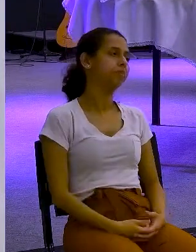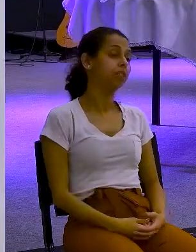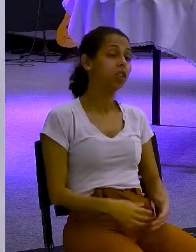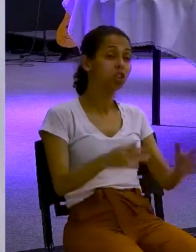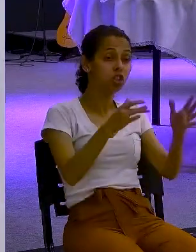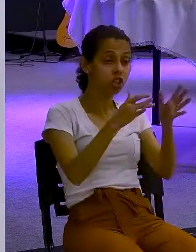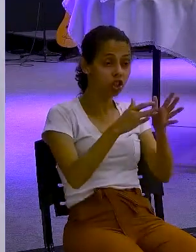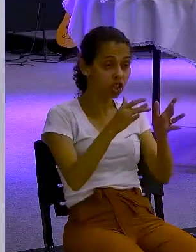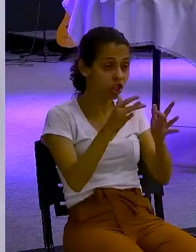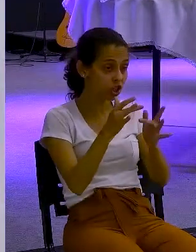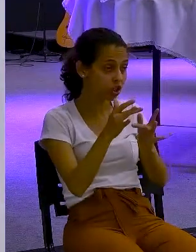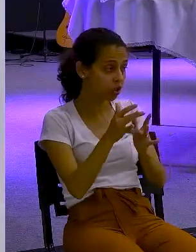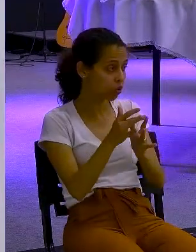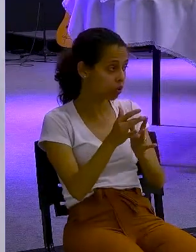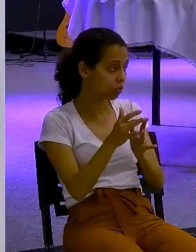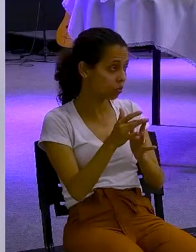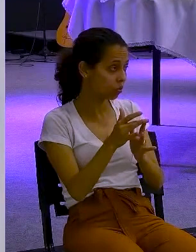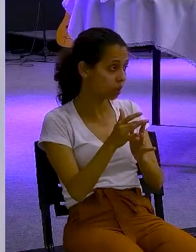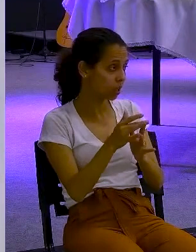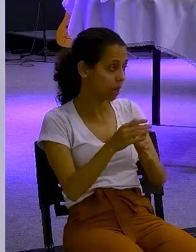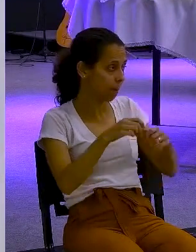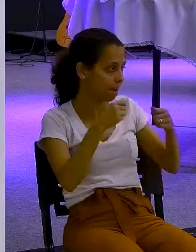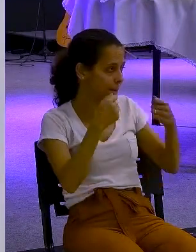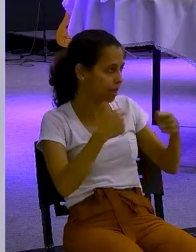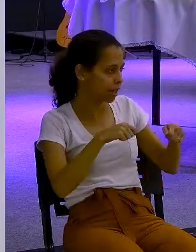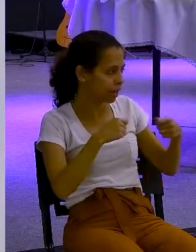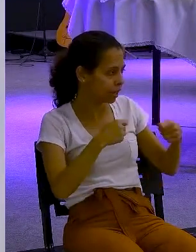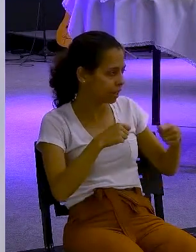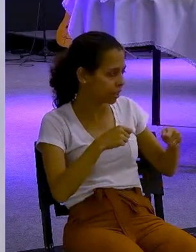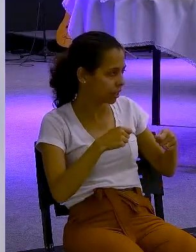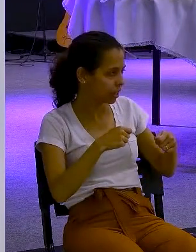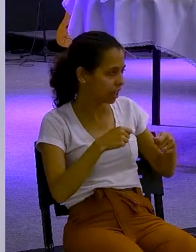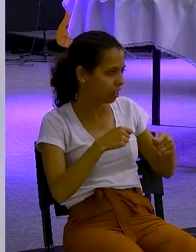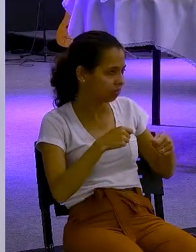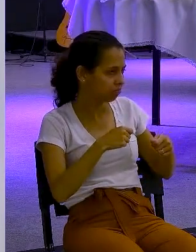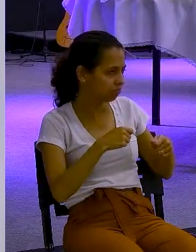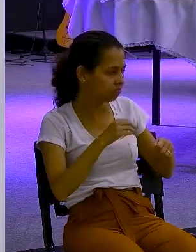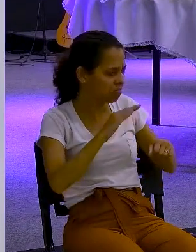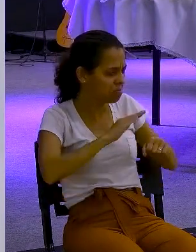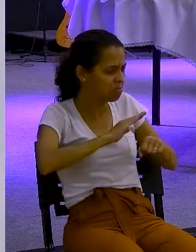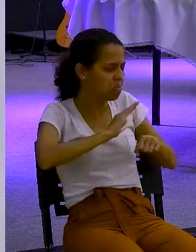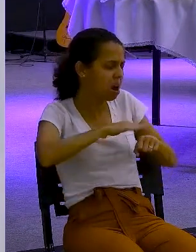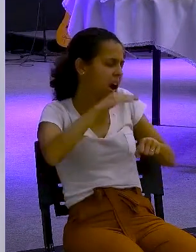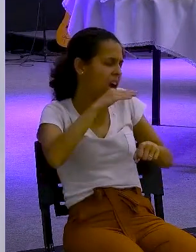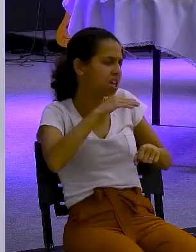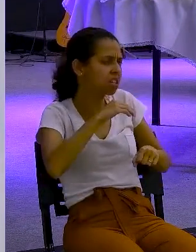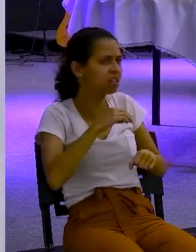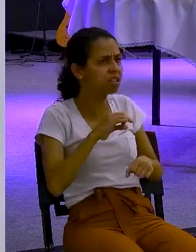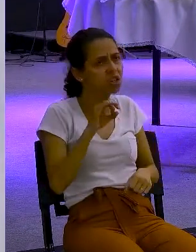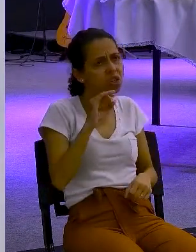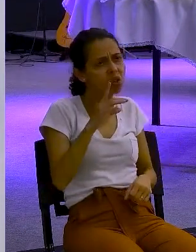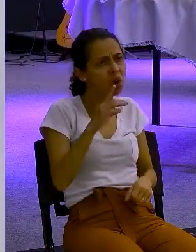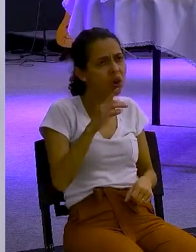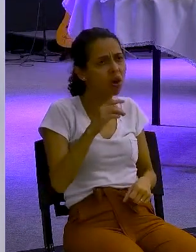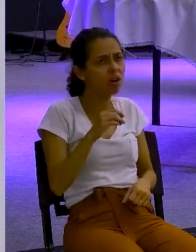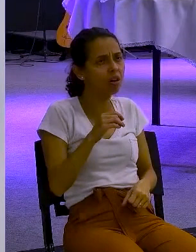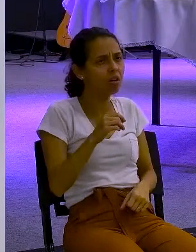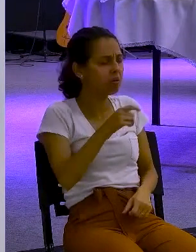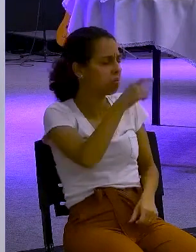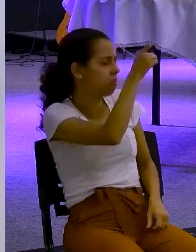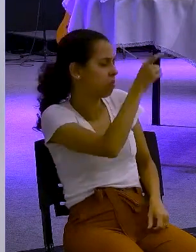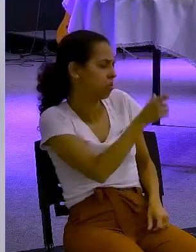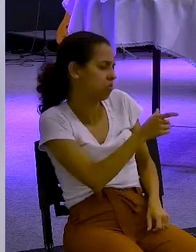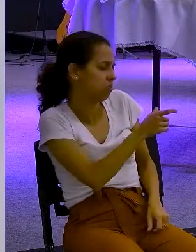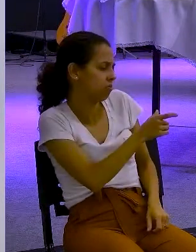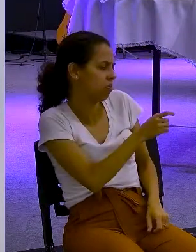Jesus talvez na sua vida seja apenas um amuleto, uma página aberta na estante da sua sala. Mas quando